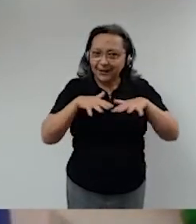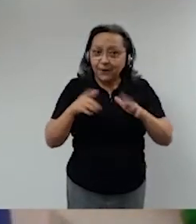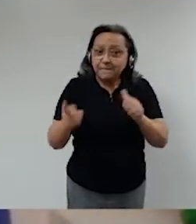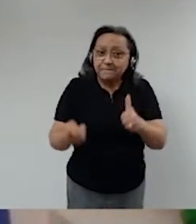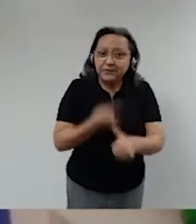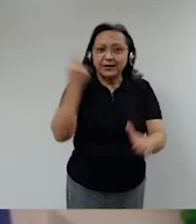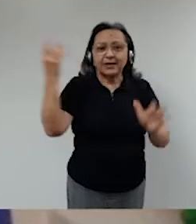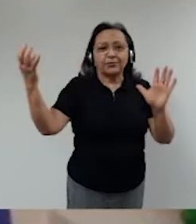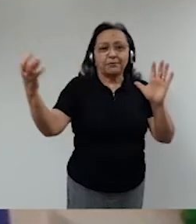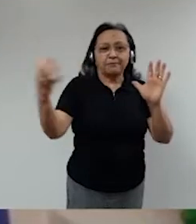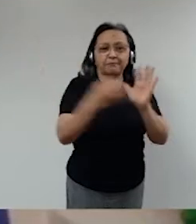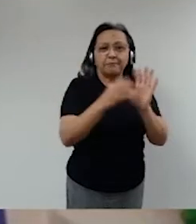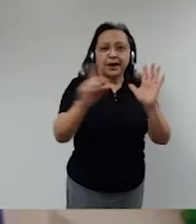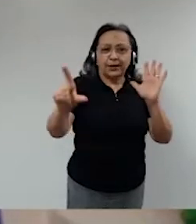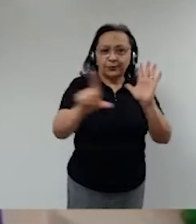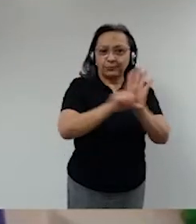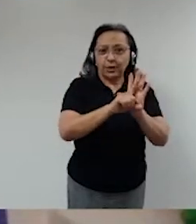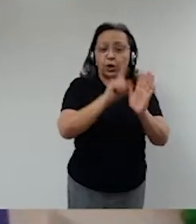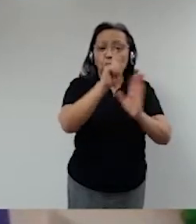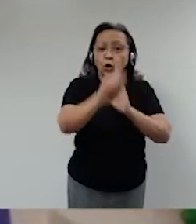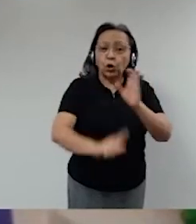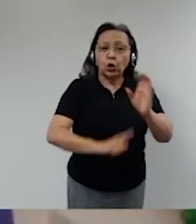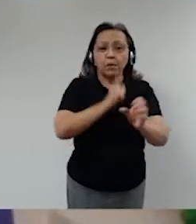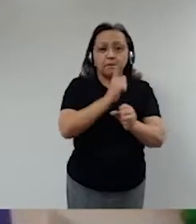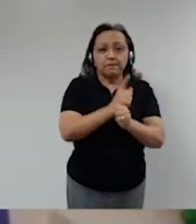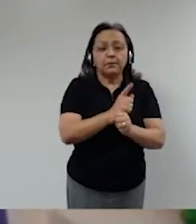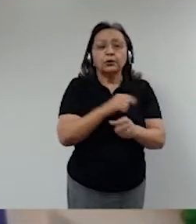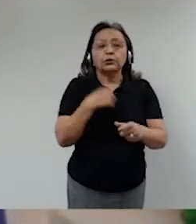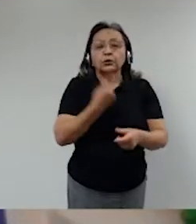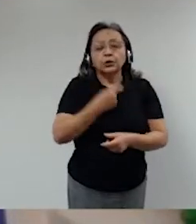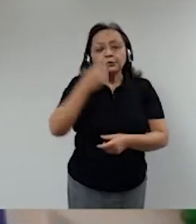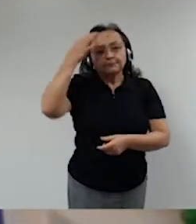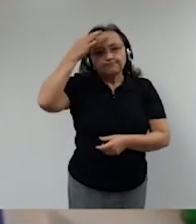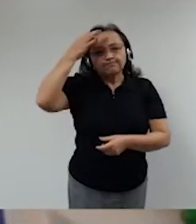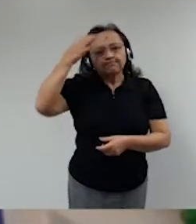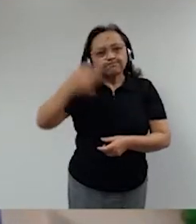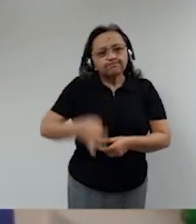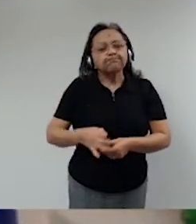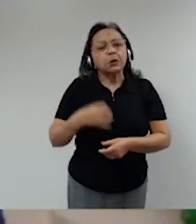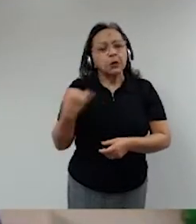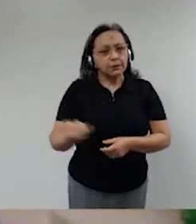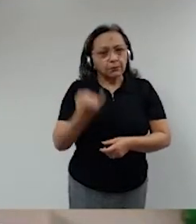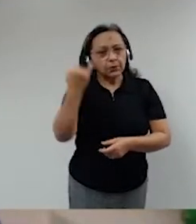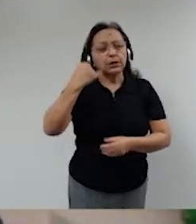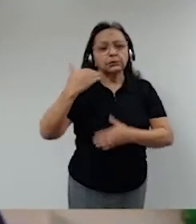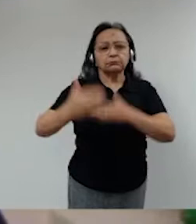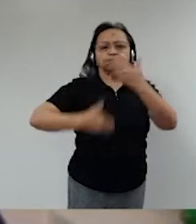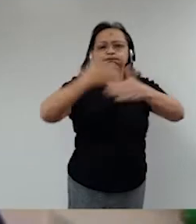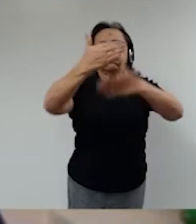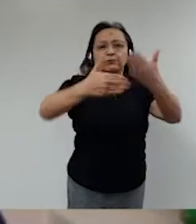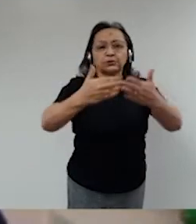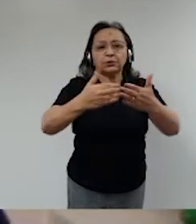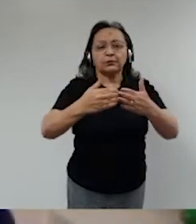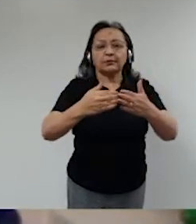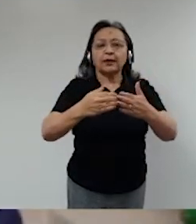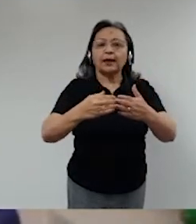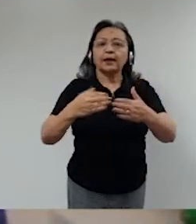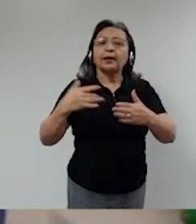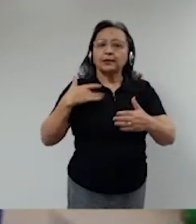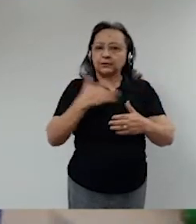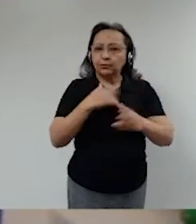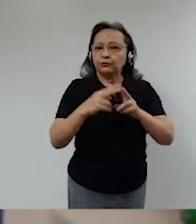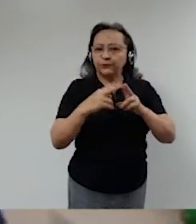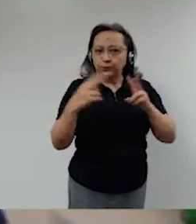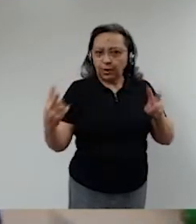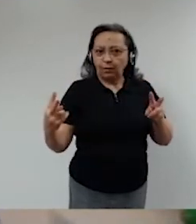marco regulatório global, né? E, no nosso entendimento, um marco bastante importante na evolução da telesaúde, porque